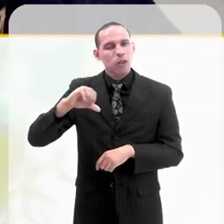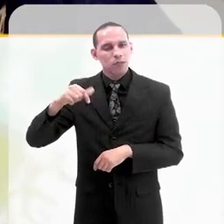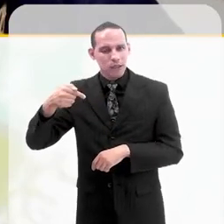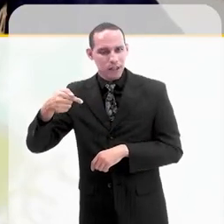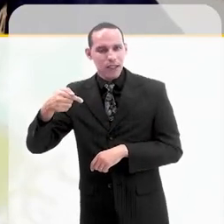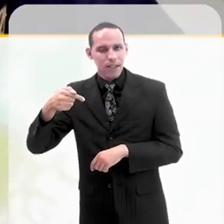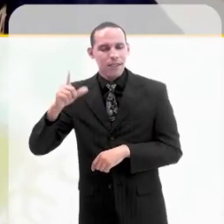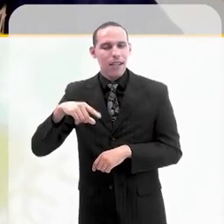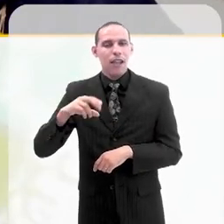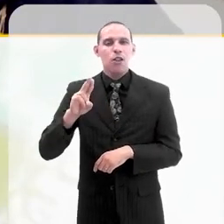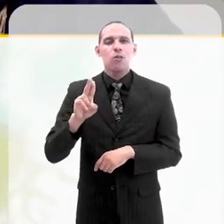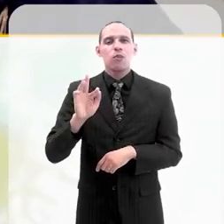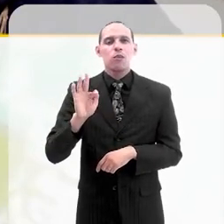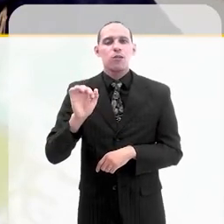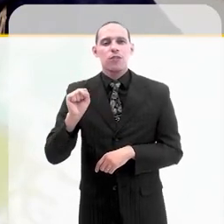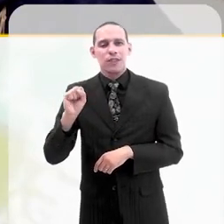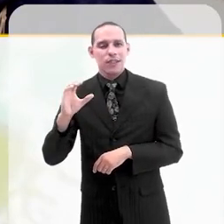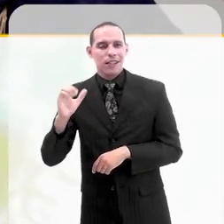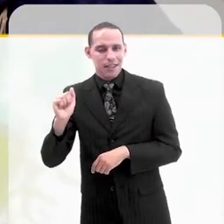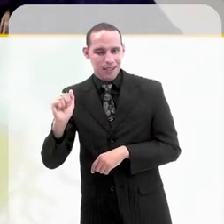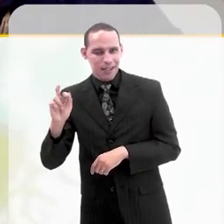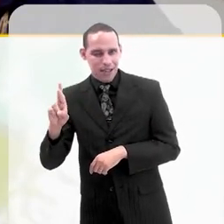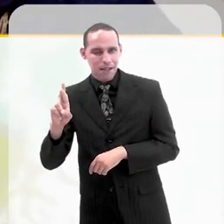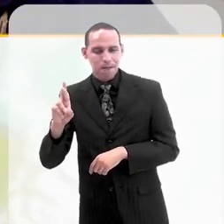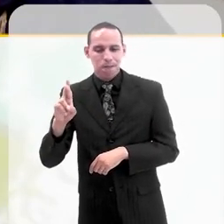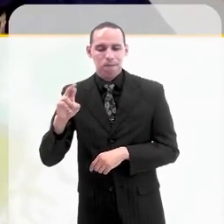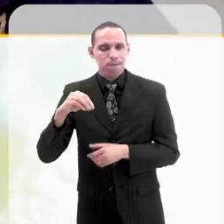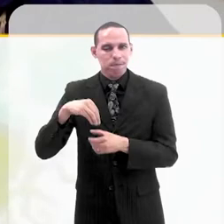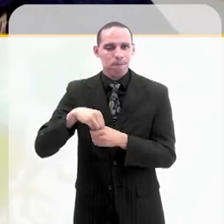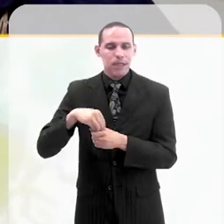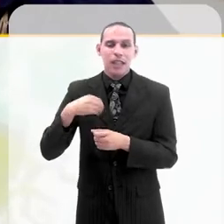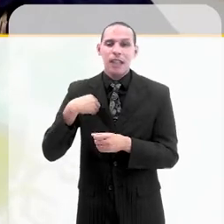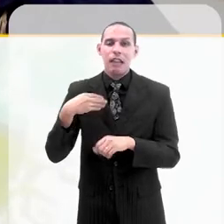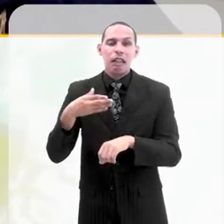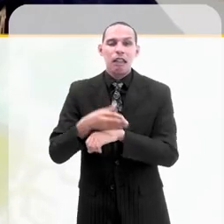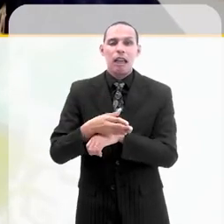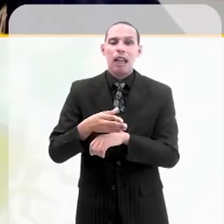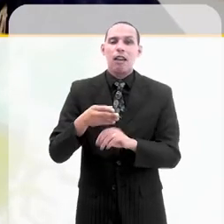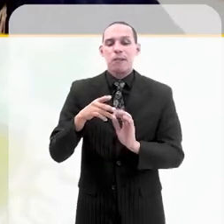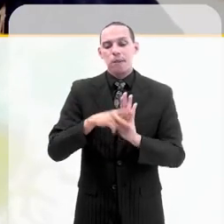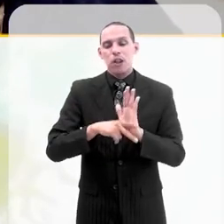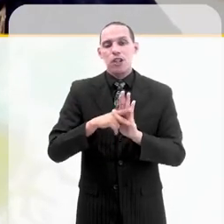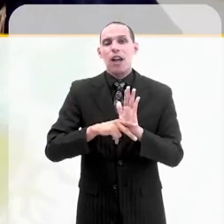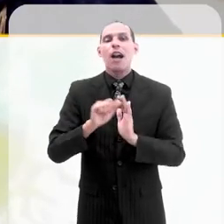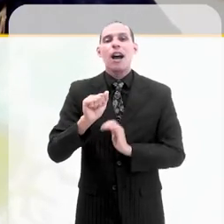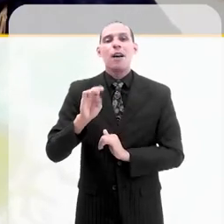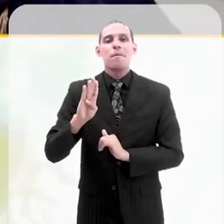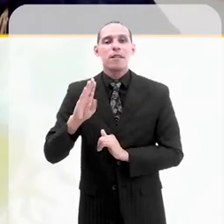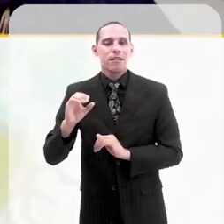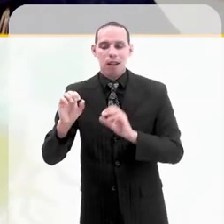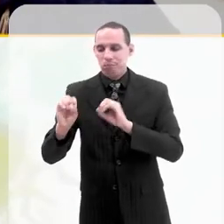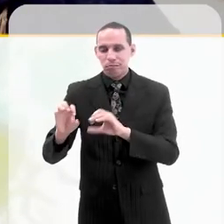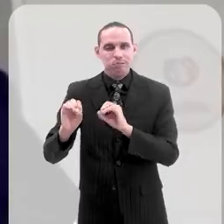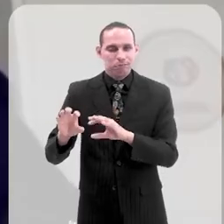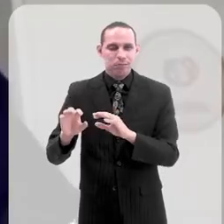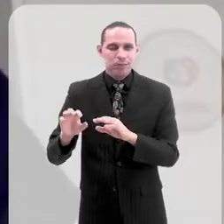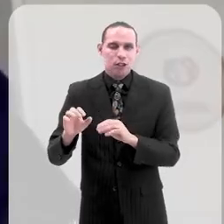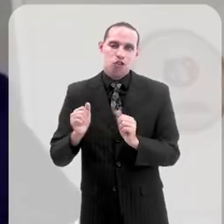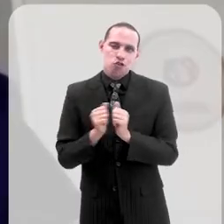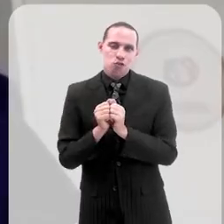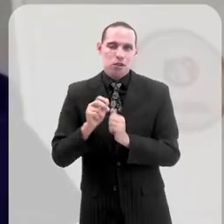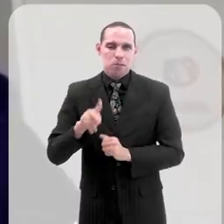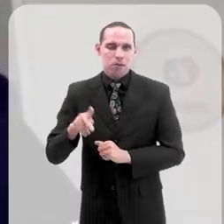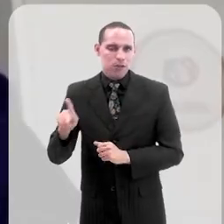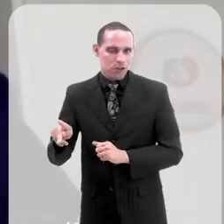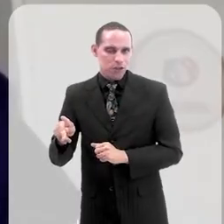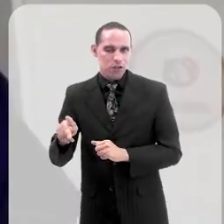Carlos. E eu entrei com um projeto de alfabetização, tá? Junto à minha professora